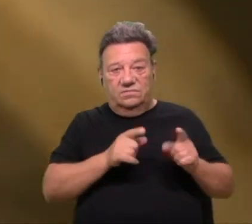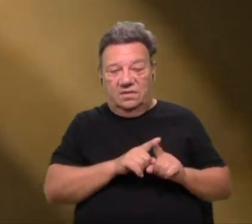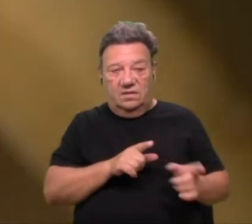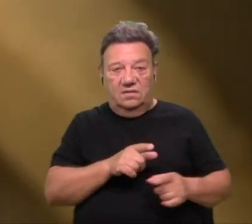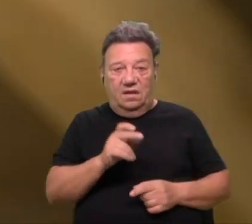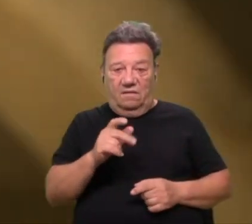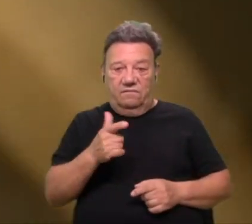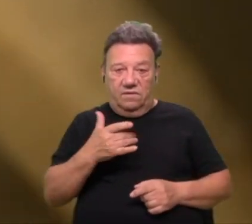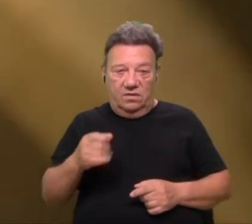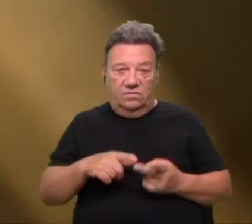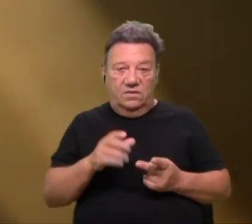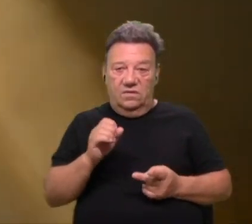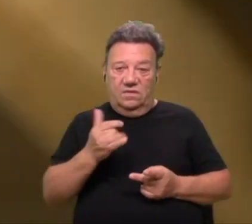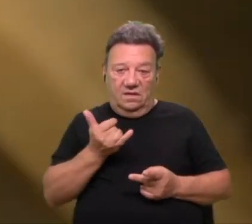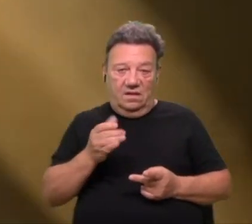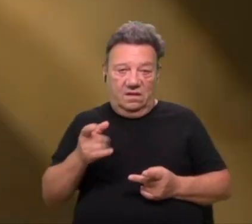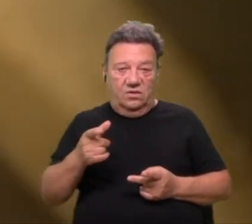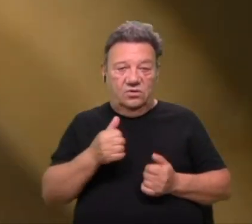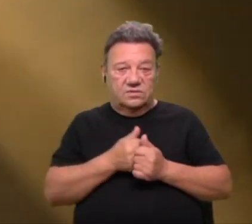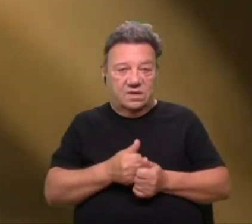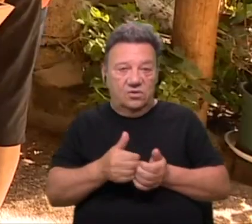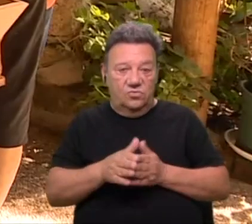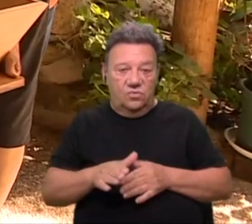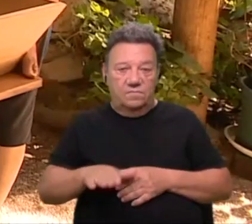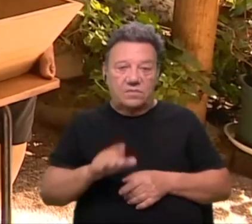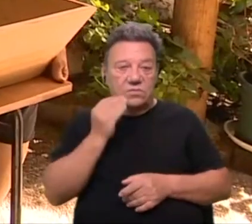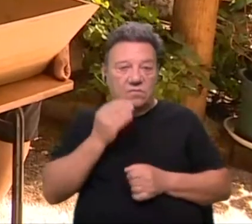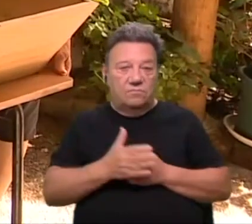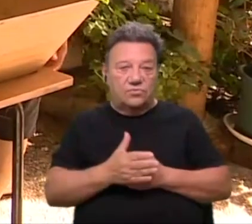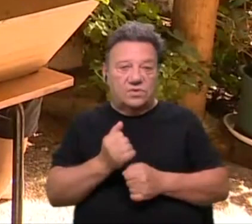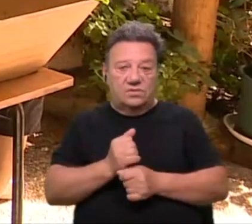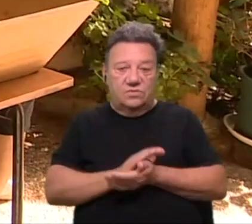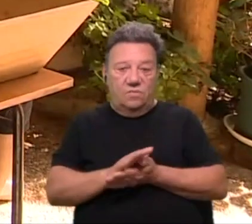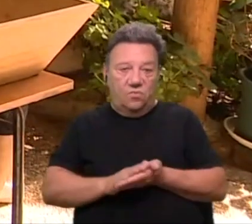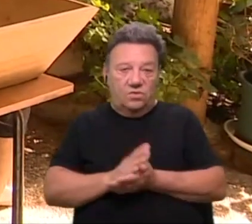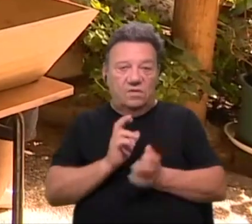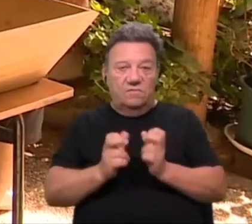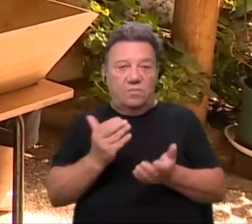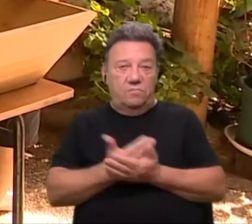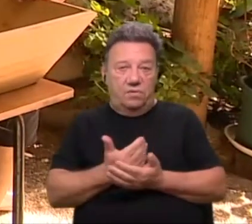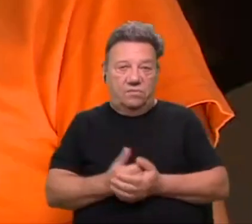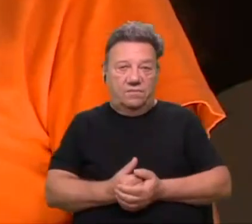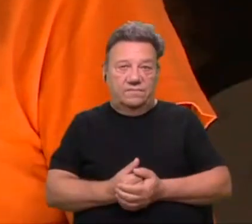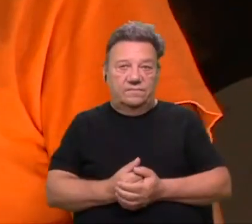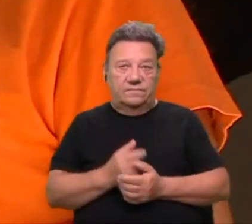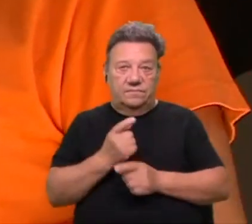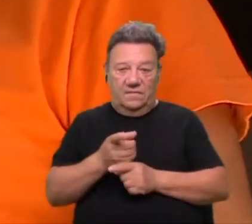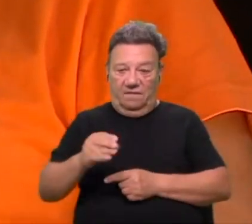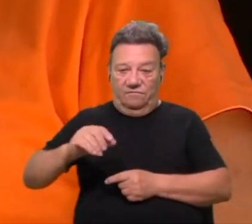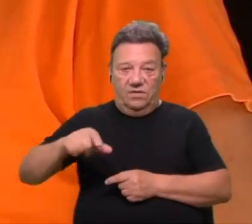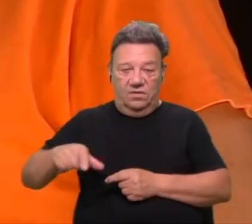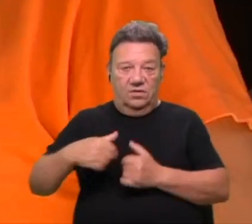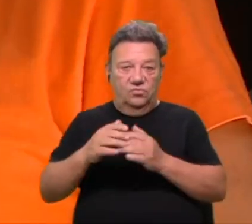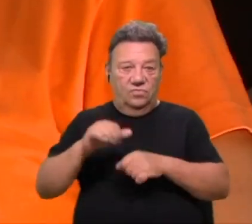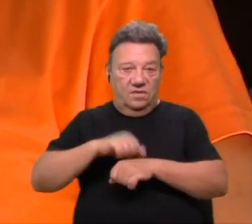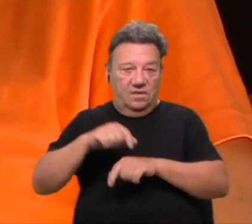Alfredo seguem todos os passos no processo de moagem e no fabrico de pão esta farinha é